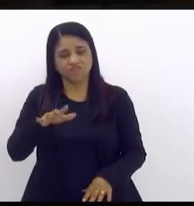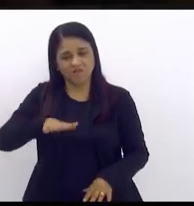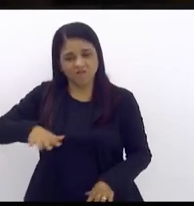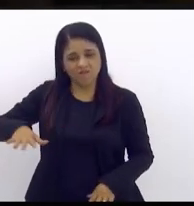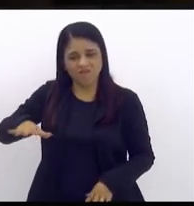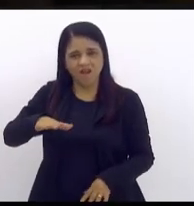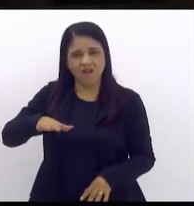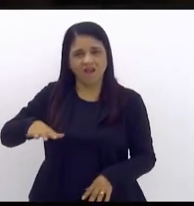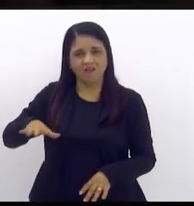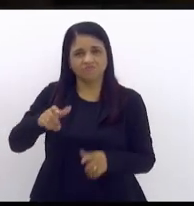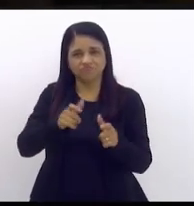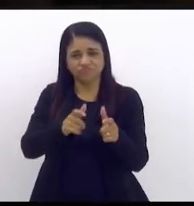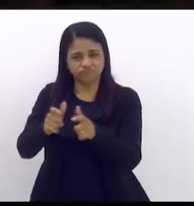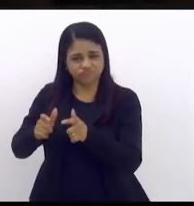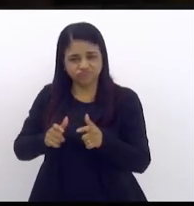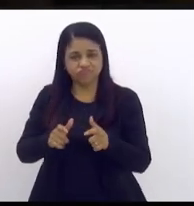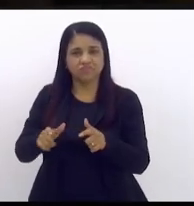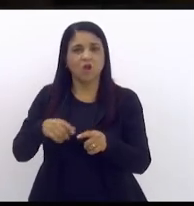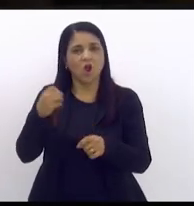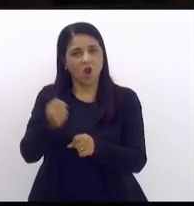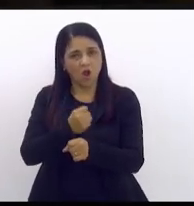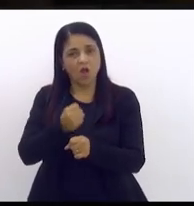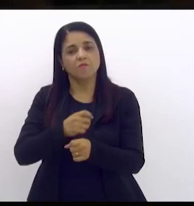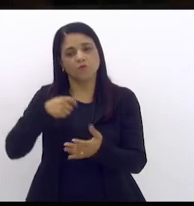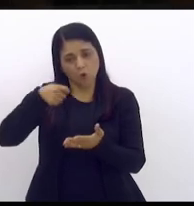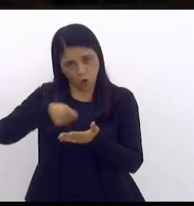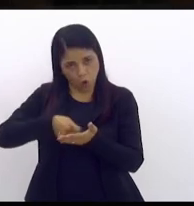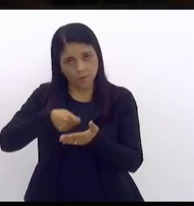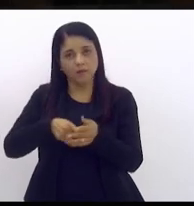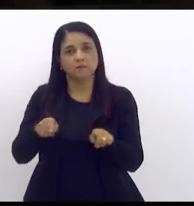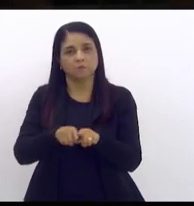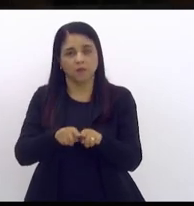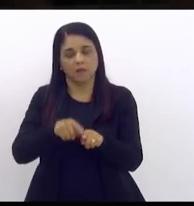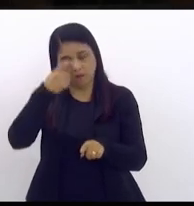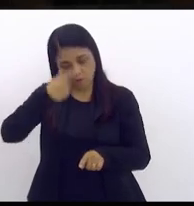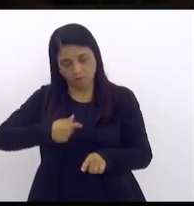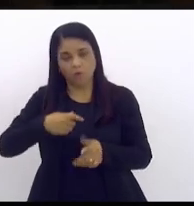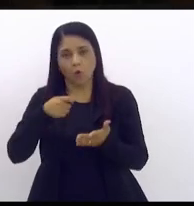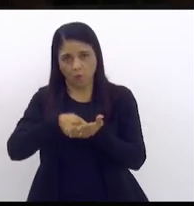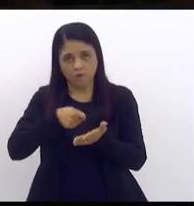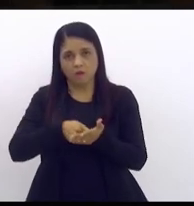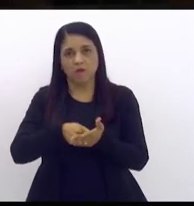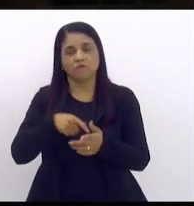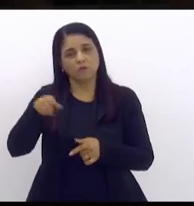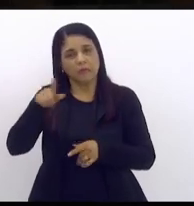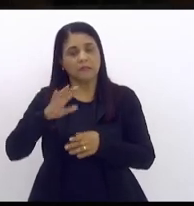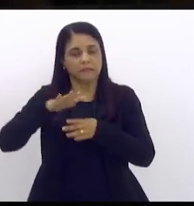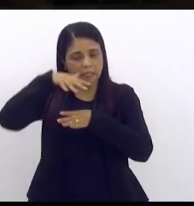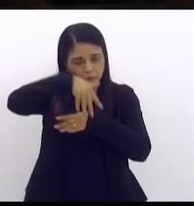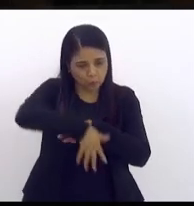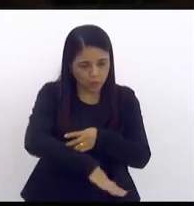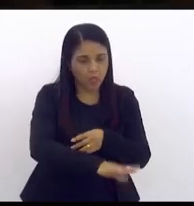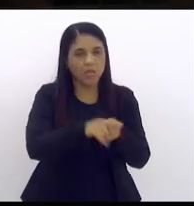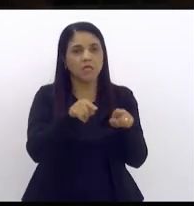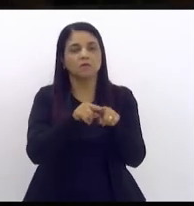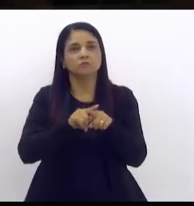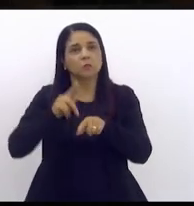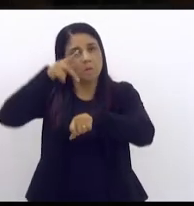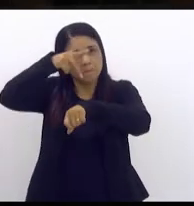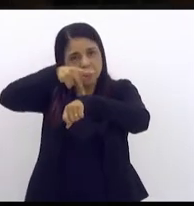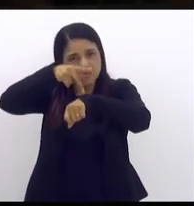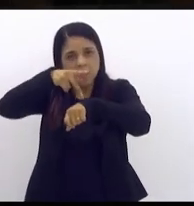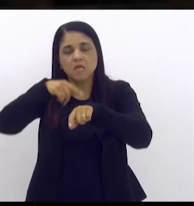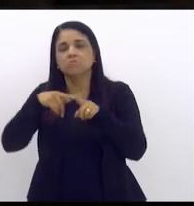que o governo do Estado deveria fazer, que a gente também vai cobrar. Fui lá no meio do mato, fui lá no meio da cachoeira, subi lá no meio da pedreira